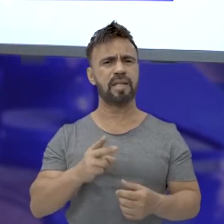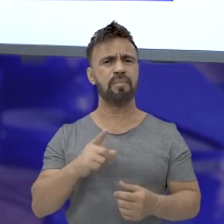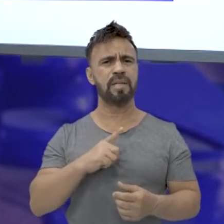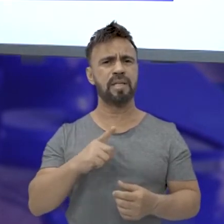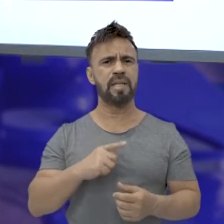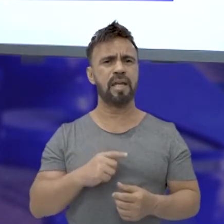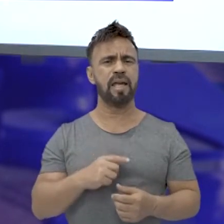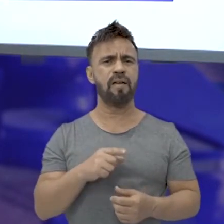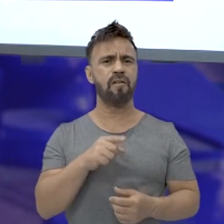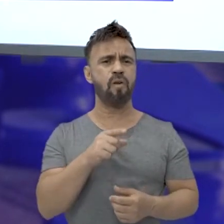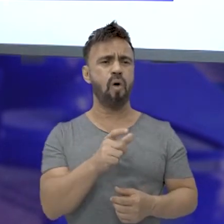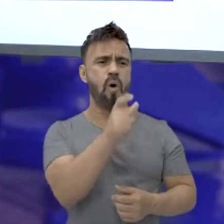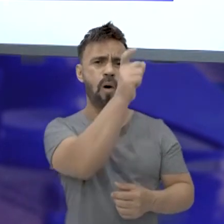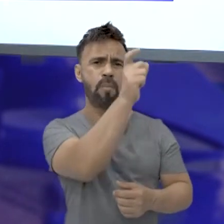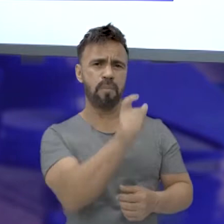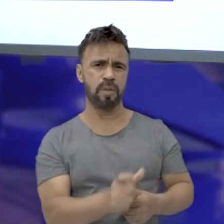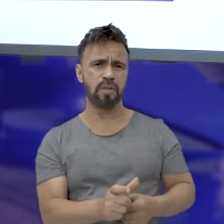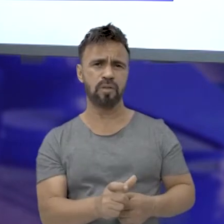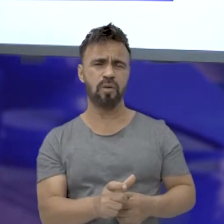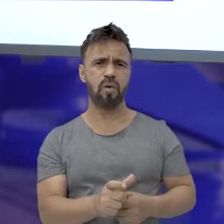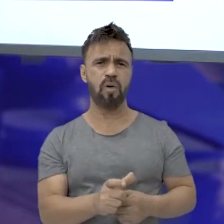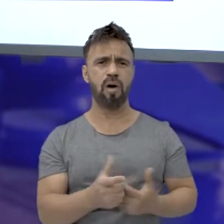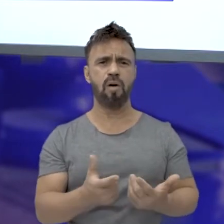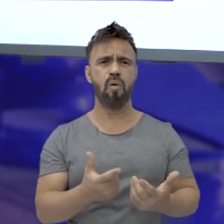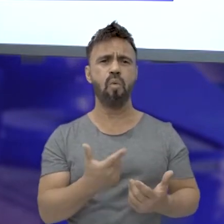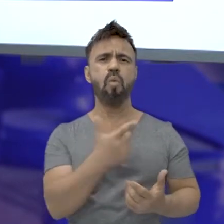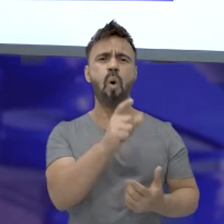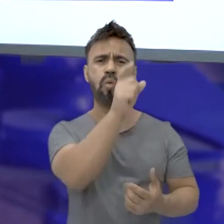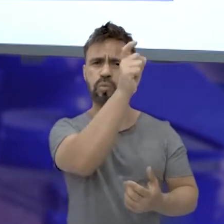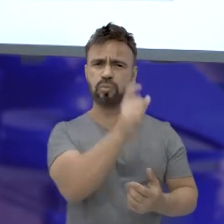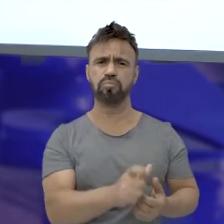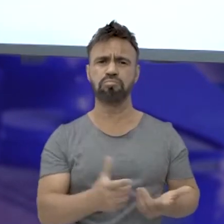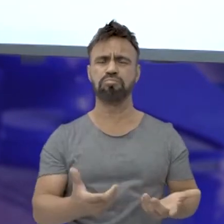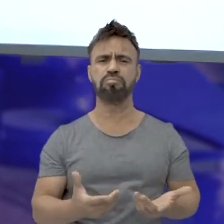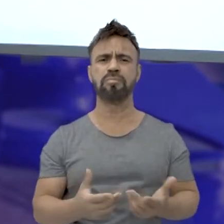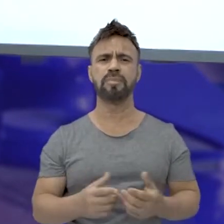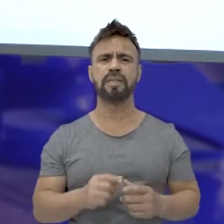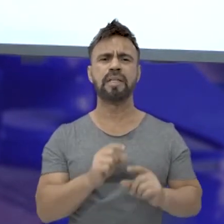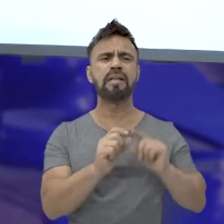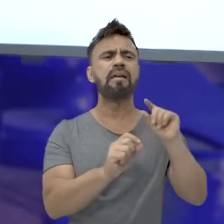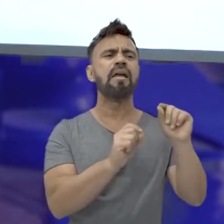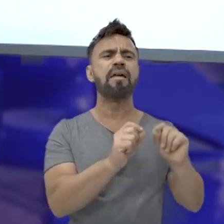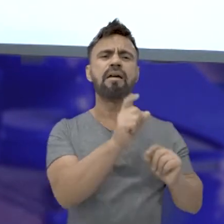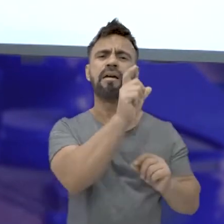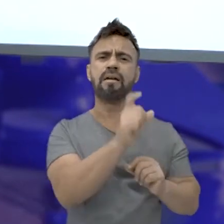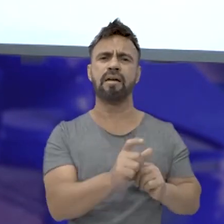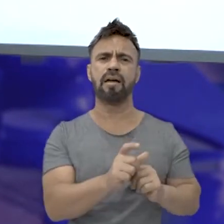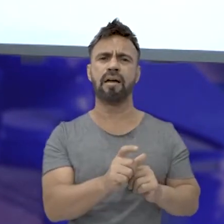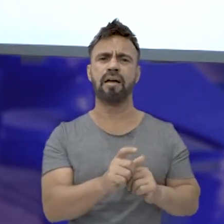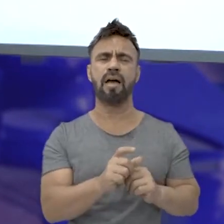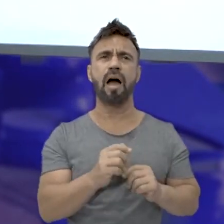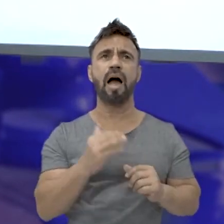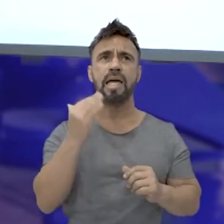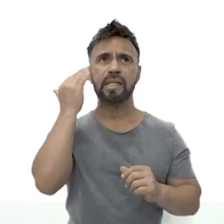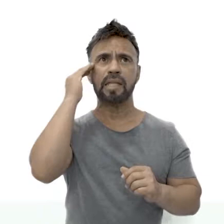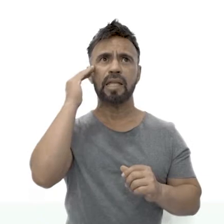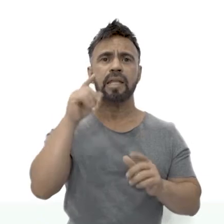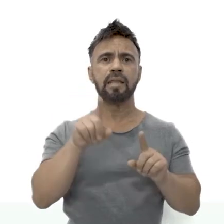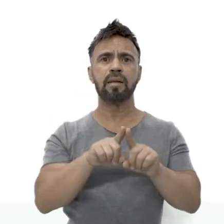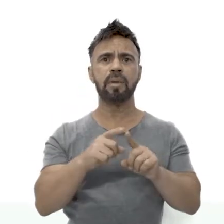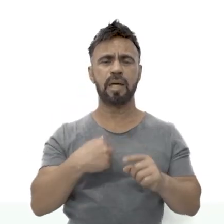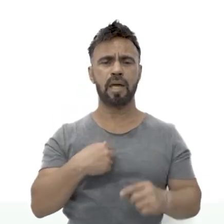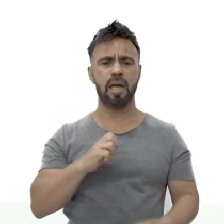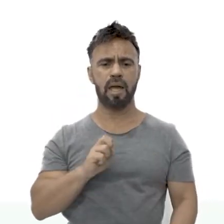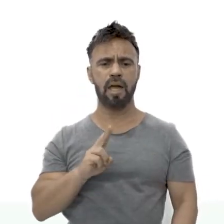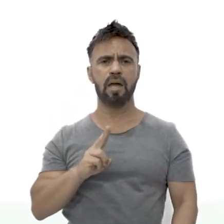distinção entre quem eu sou e quem é você ou quem é o outro. Em outras palavras, pode-se dizer